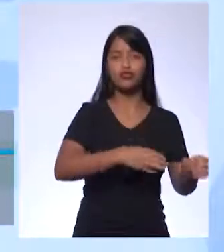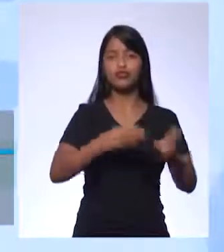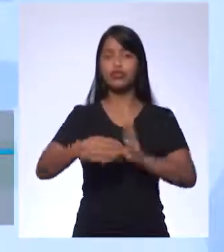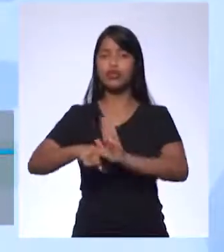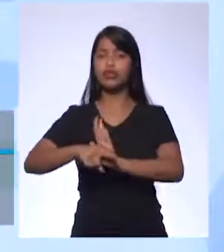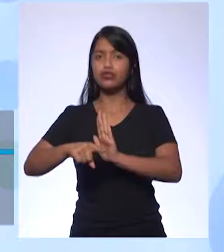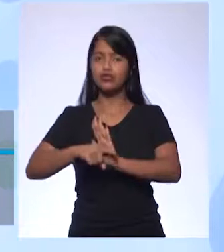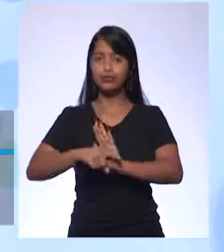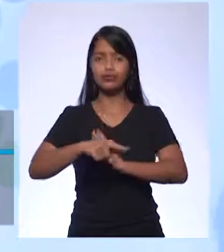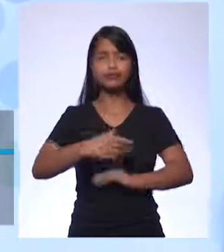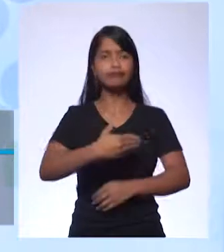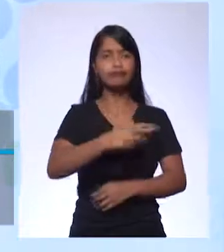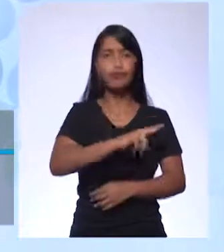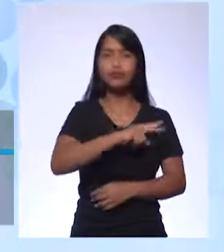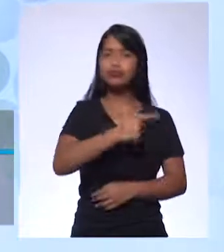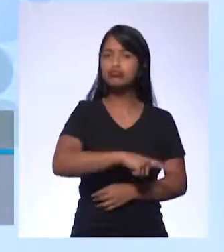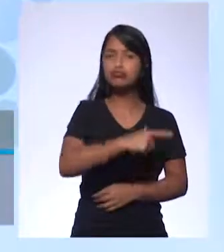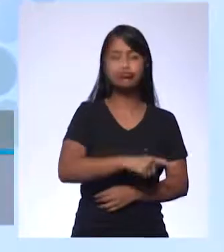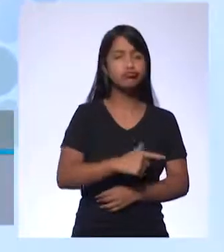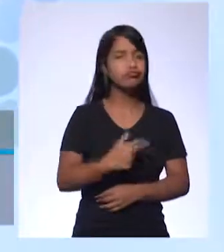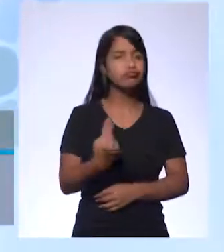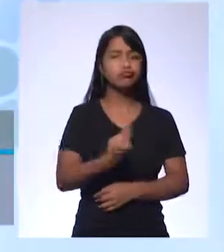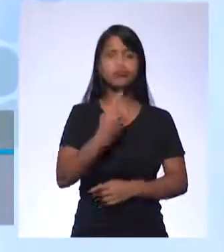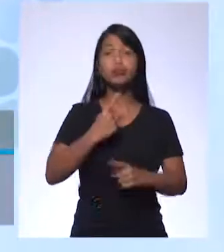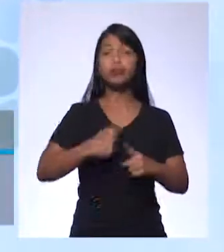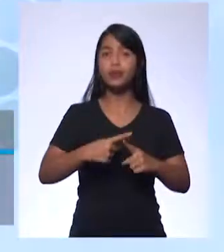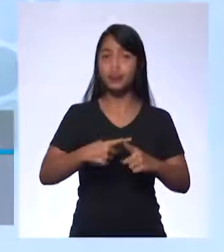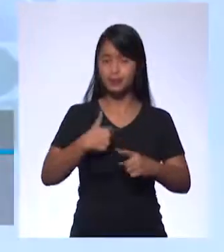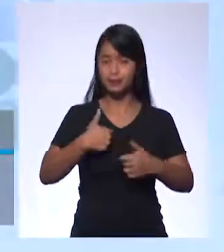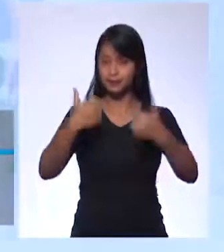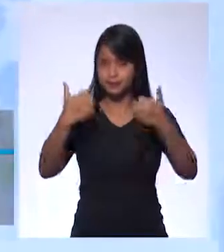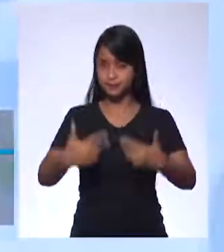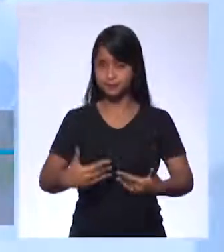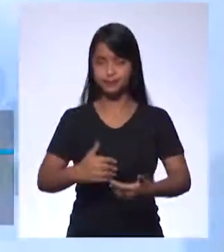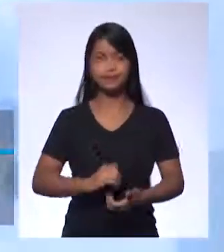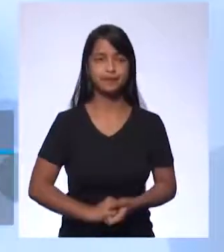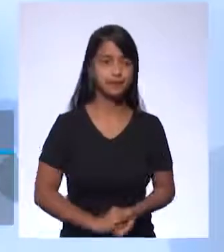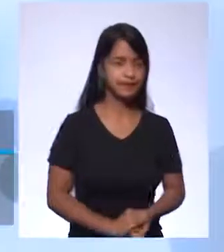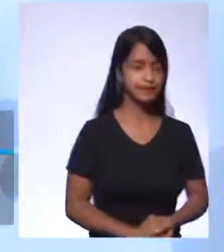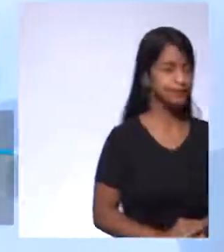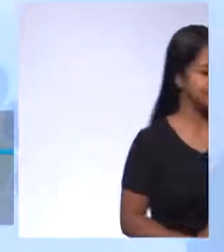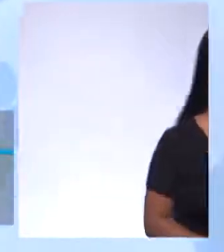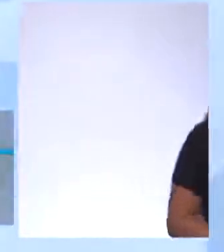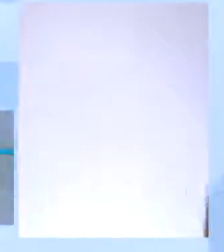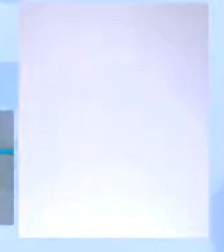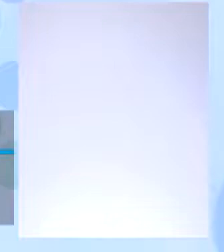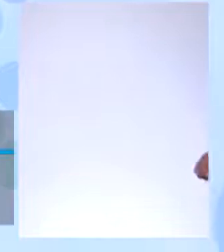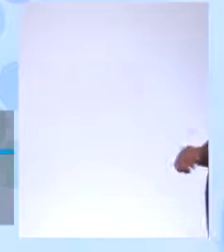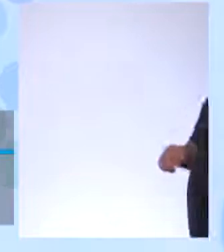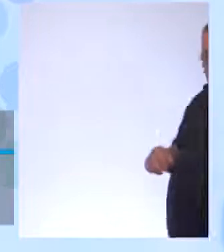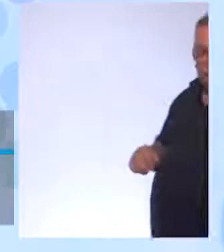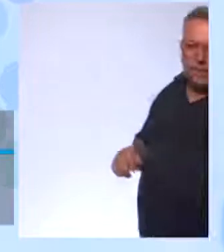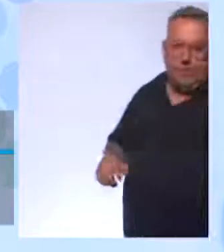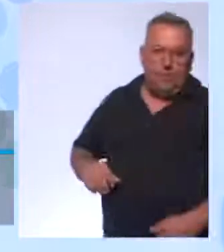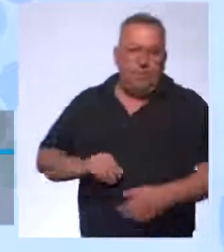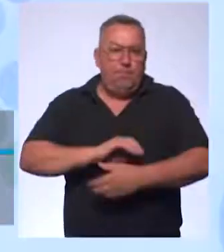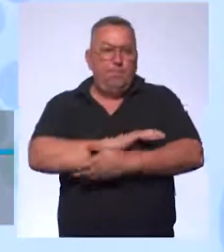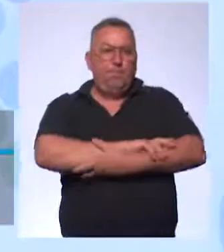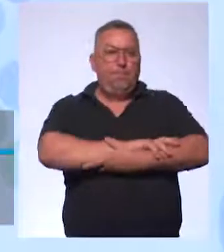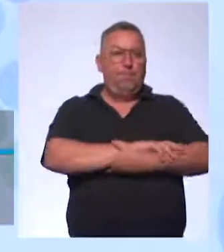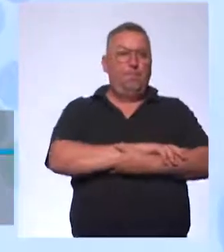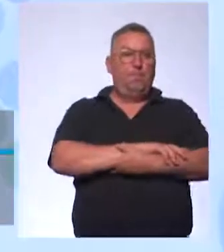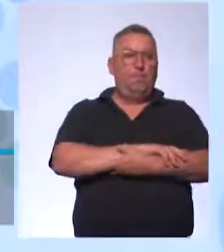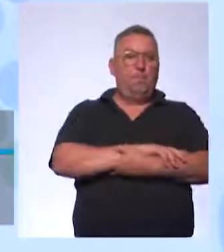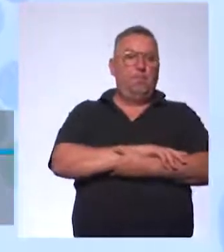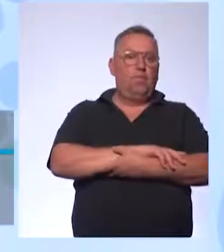não renováveis, etc e tal. Tudo bem? Eu vou falar então primeiro um pouquinho da fóssil, tá? Primeiro, por que que